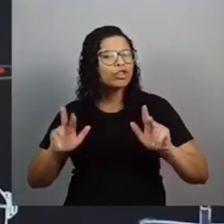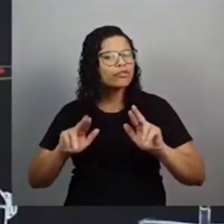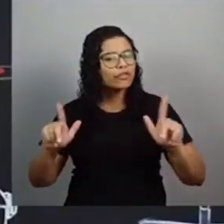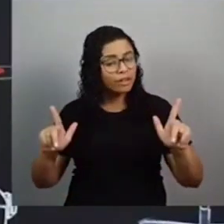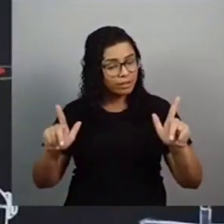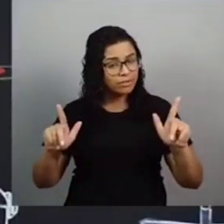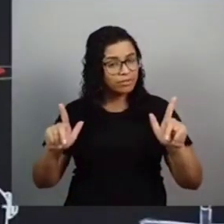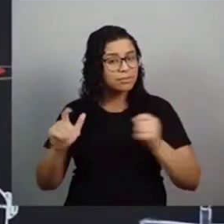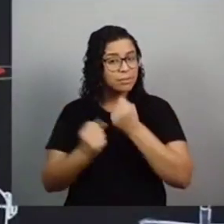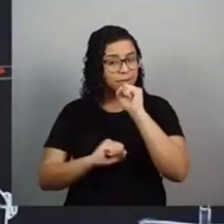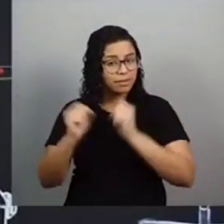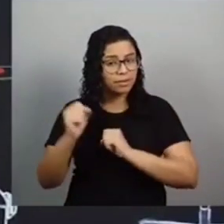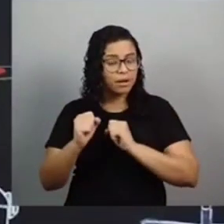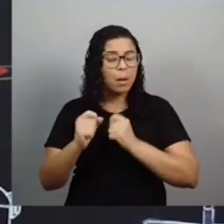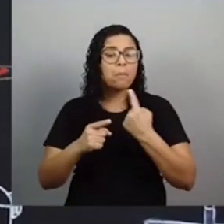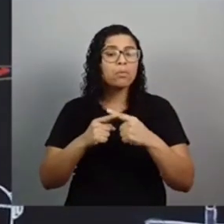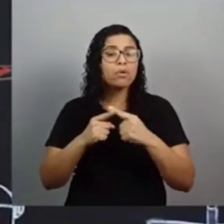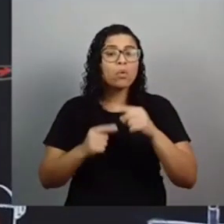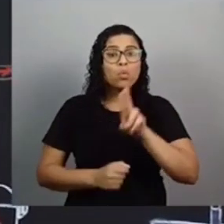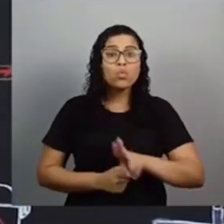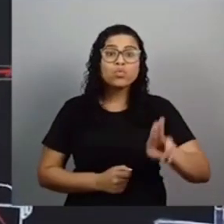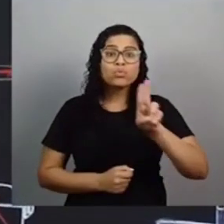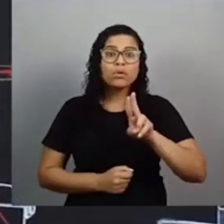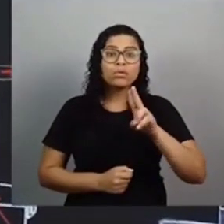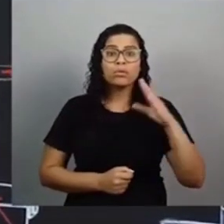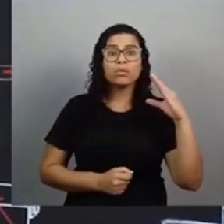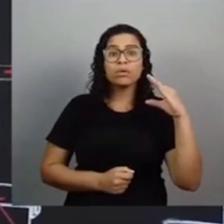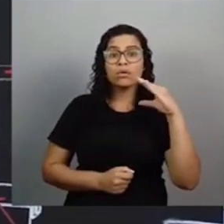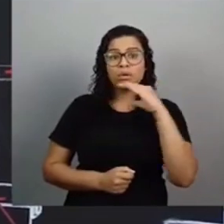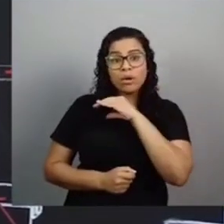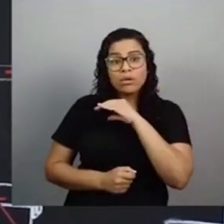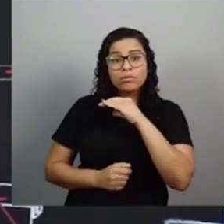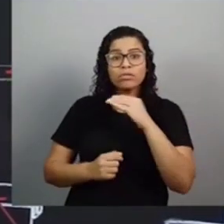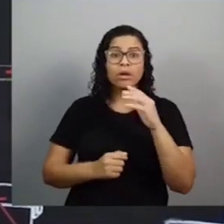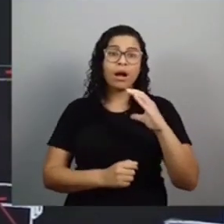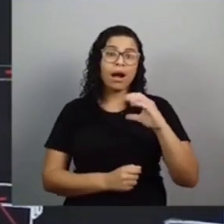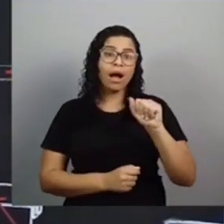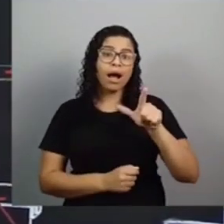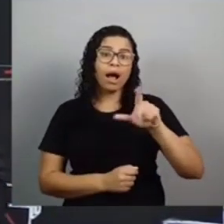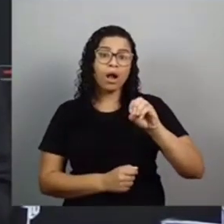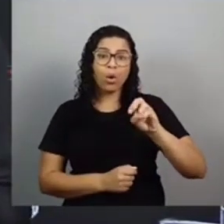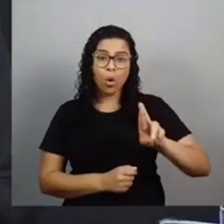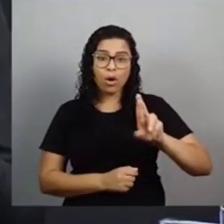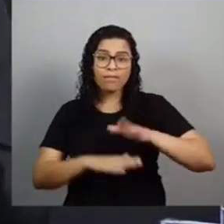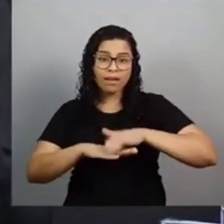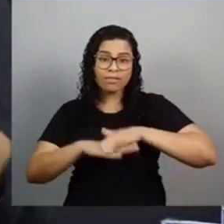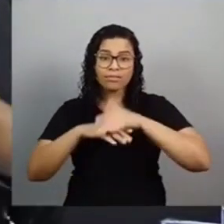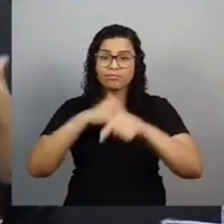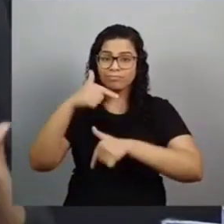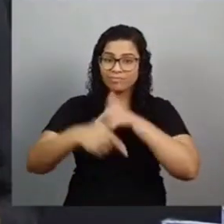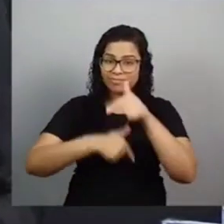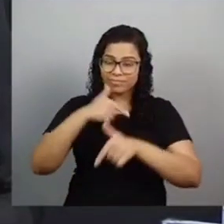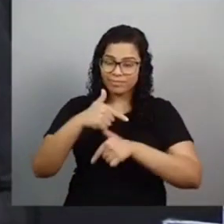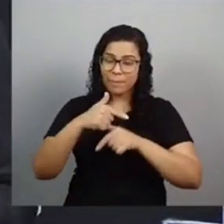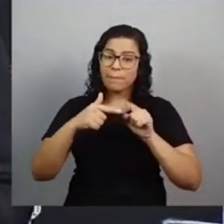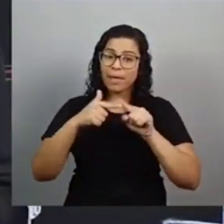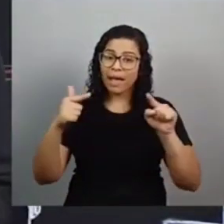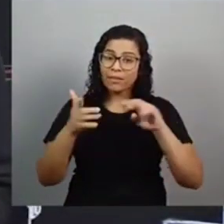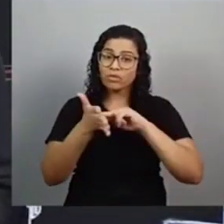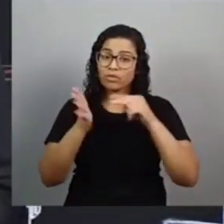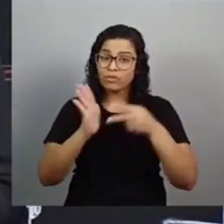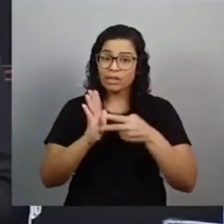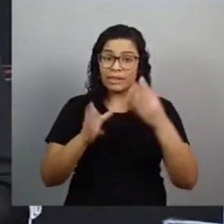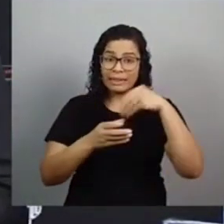calor para produzir trabalho. Assim, trabalho? Esse conceito em ciências, nas ciências físicas,